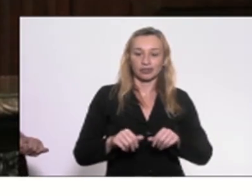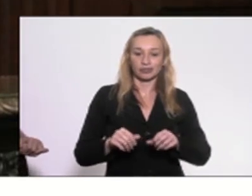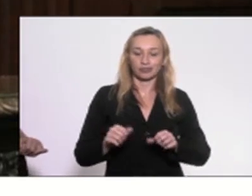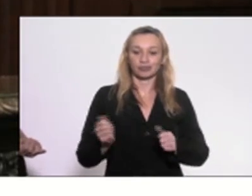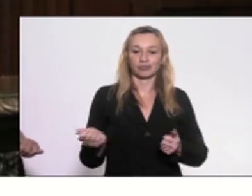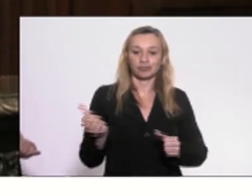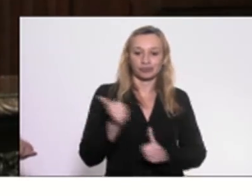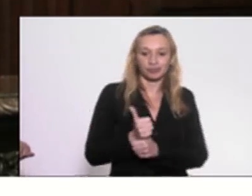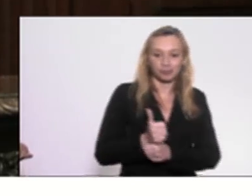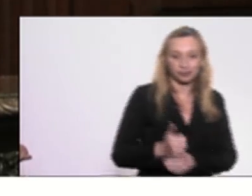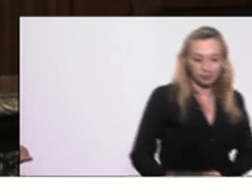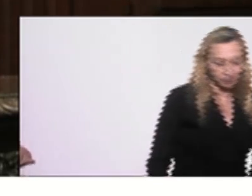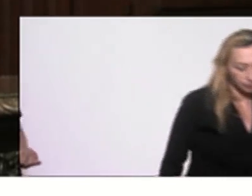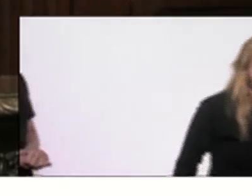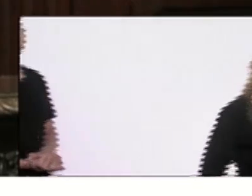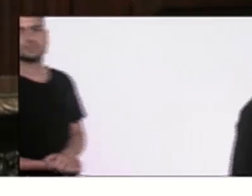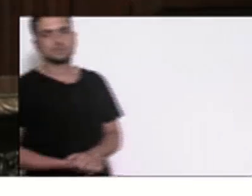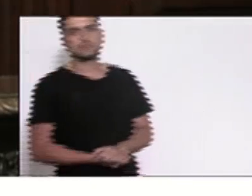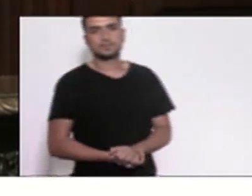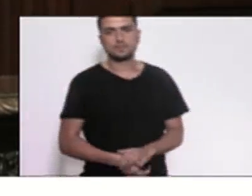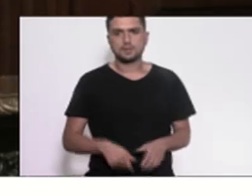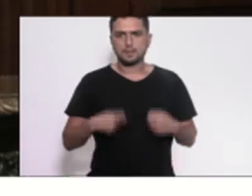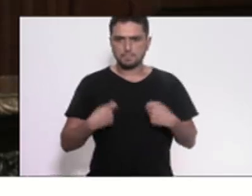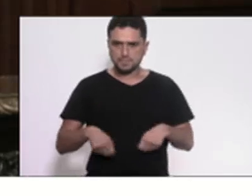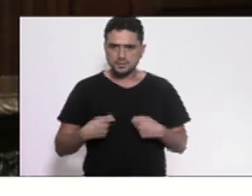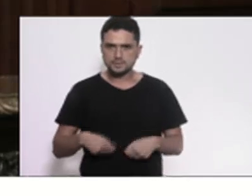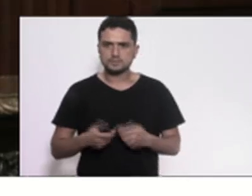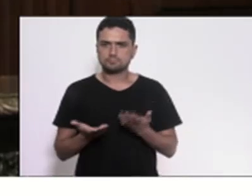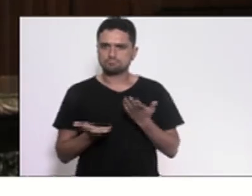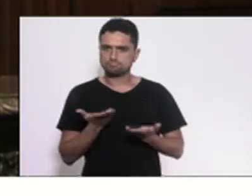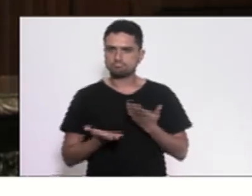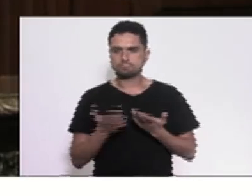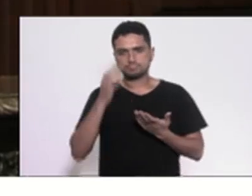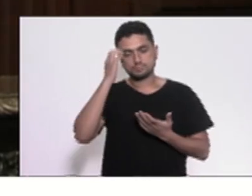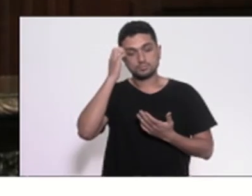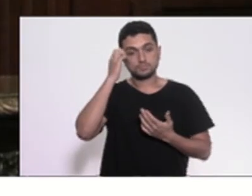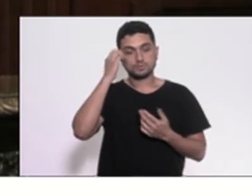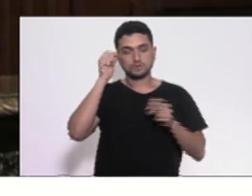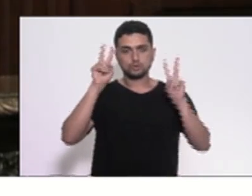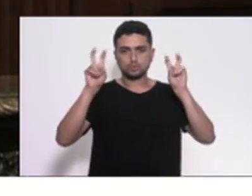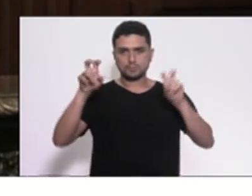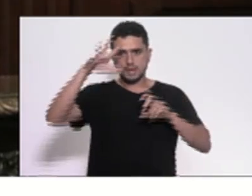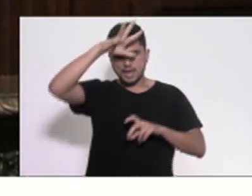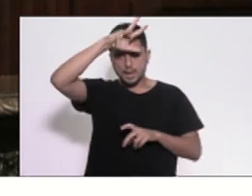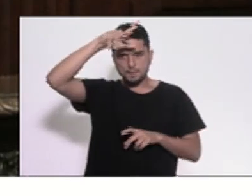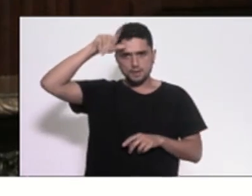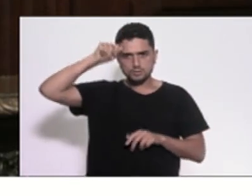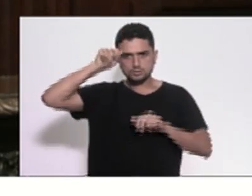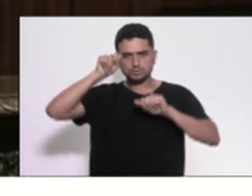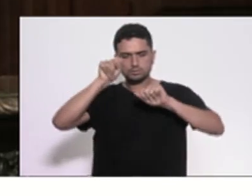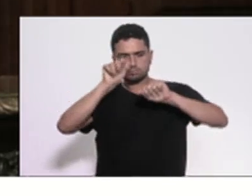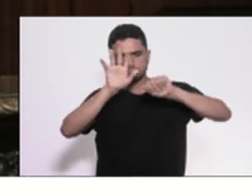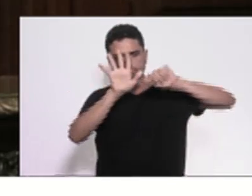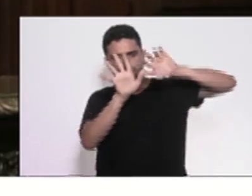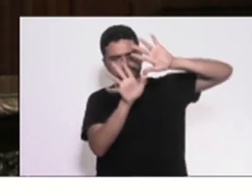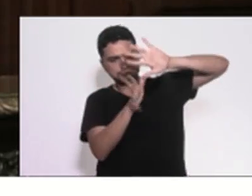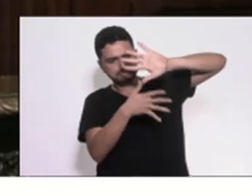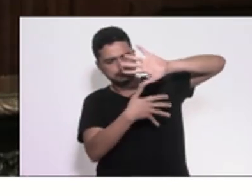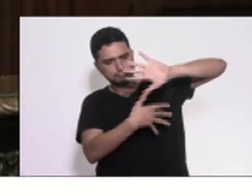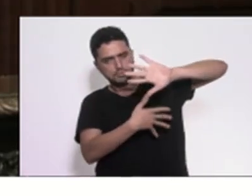gente não trata a região amazônica como fosse um pequeno